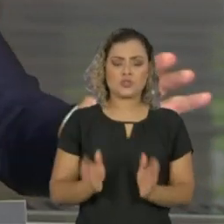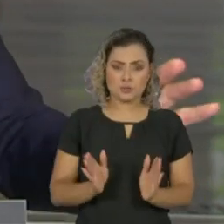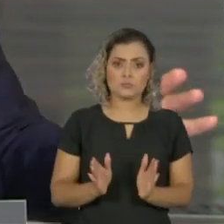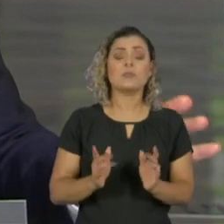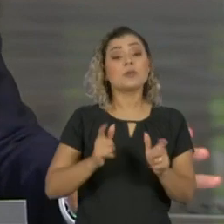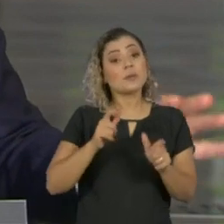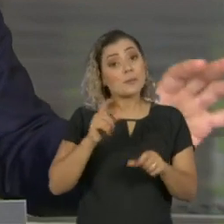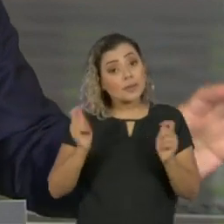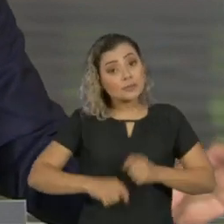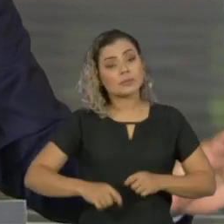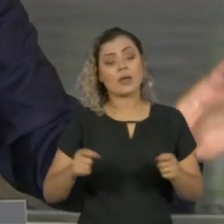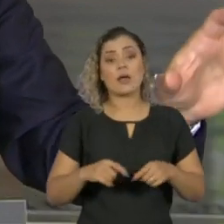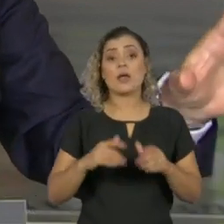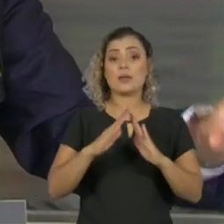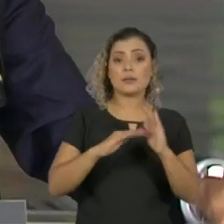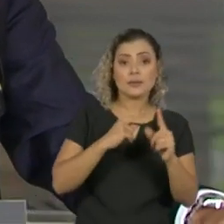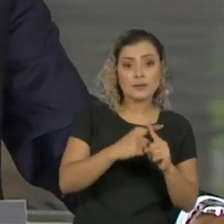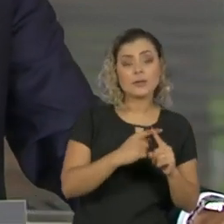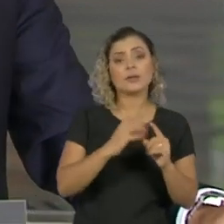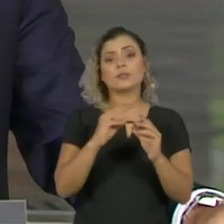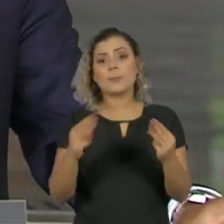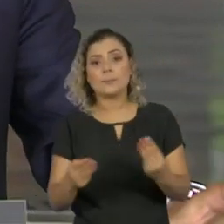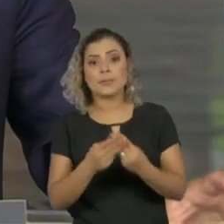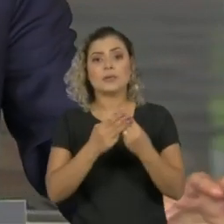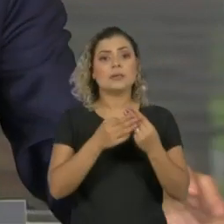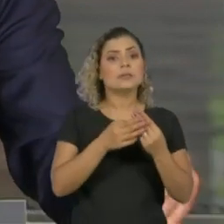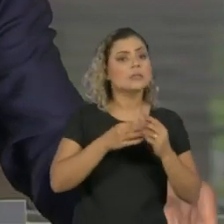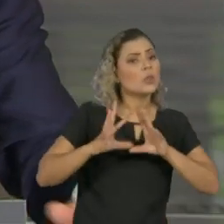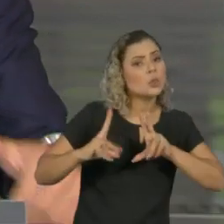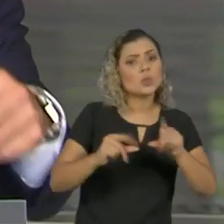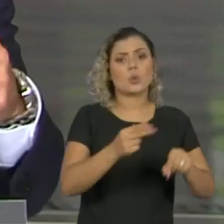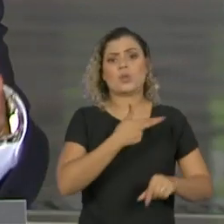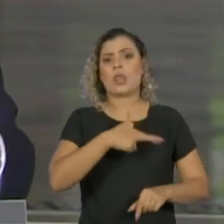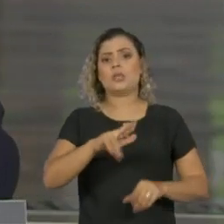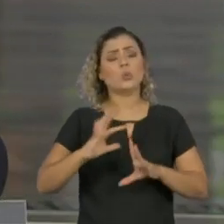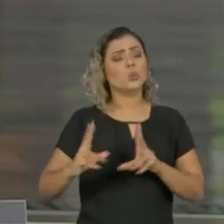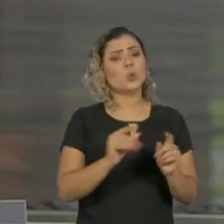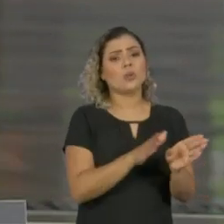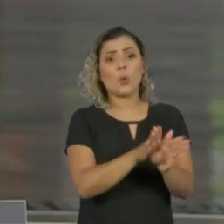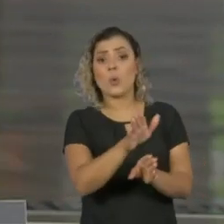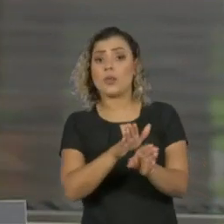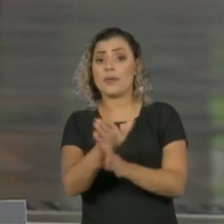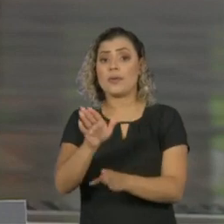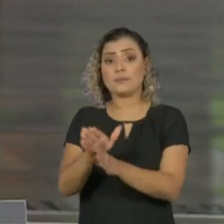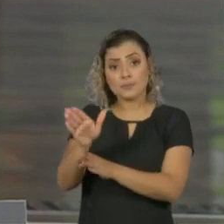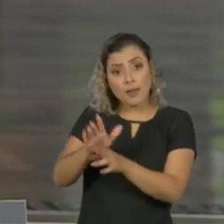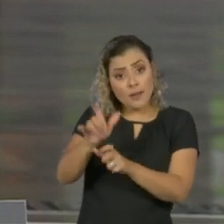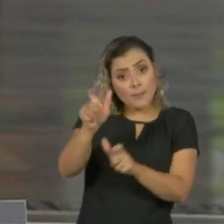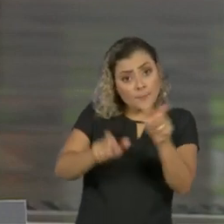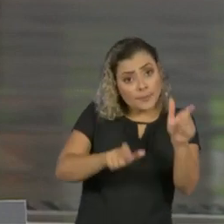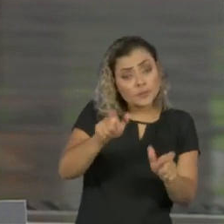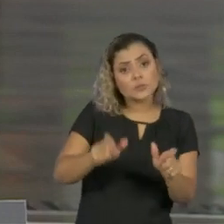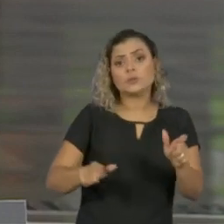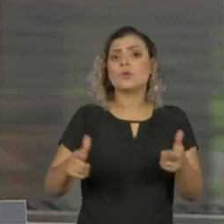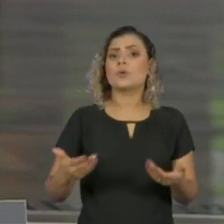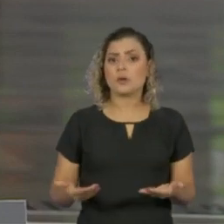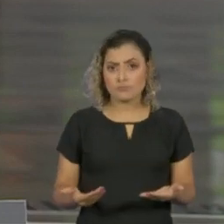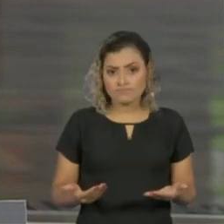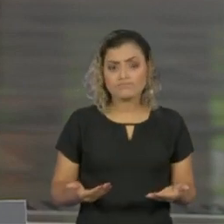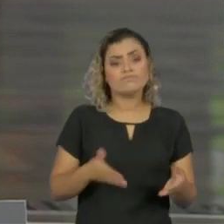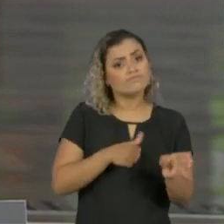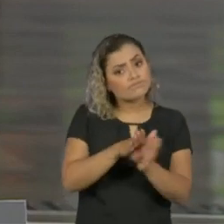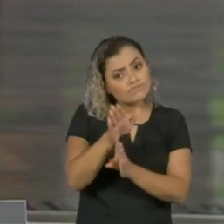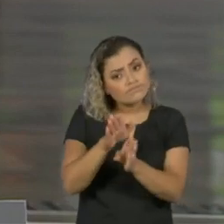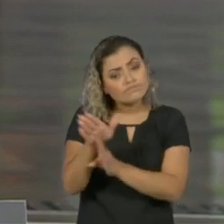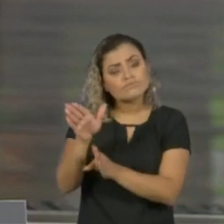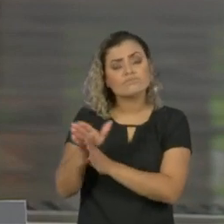haja tempo também das igrejas, das entidades, daqueles que representam a sua fé,